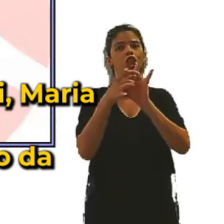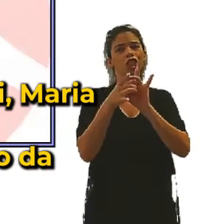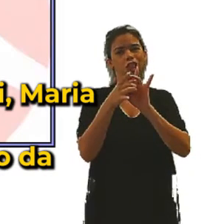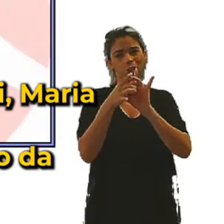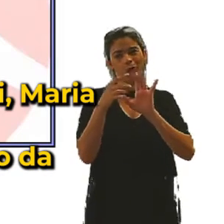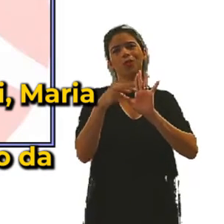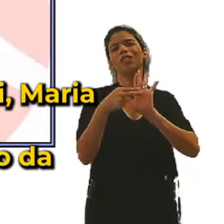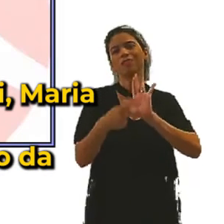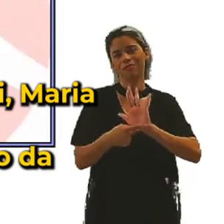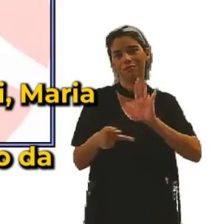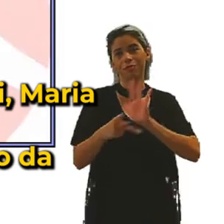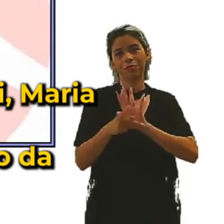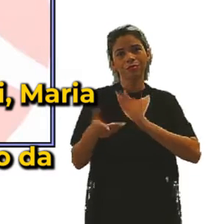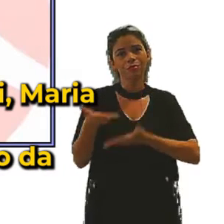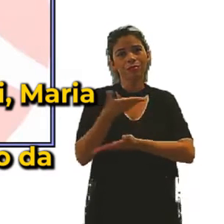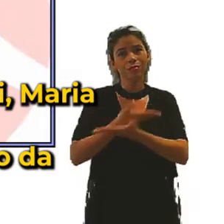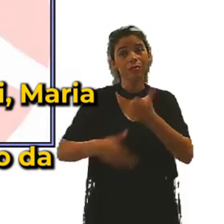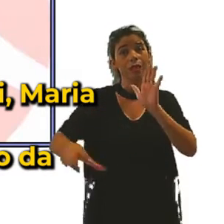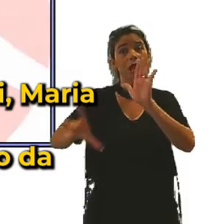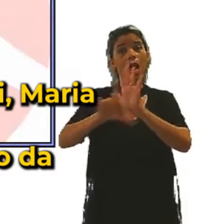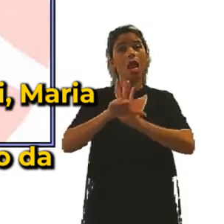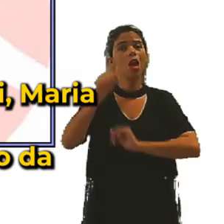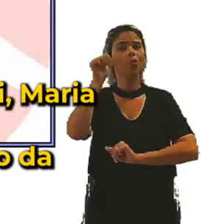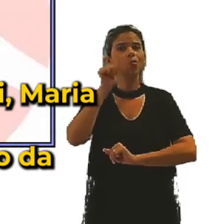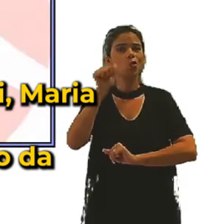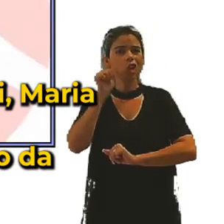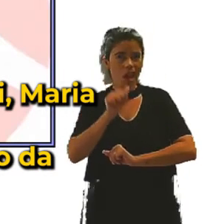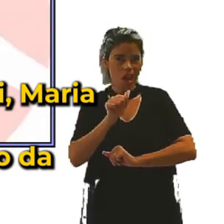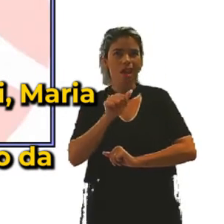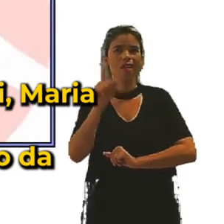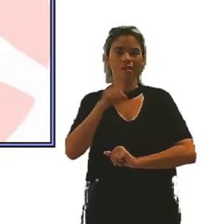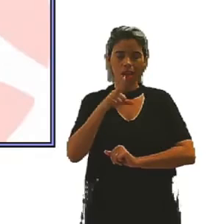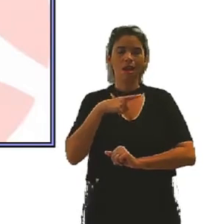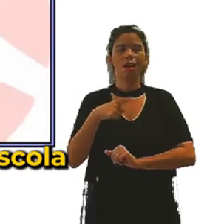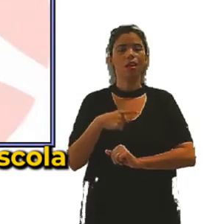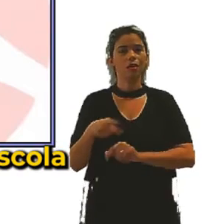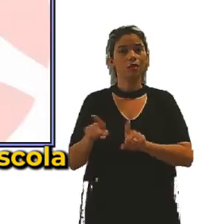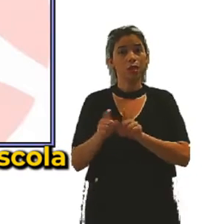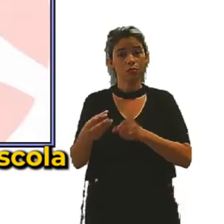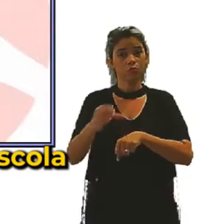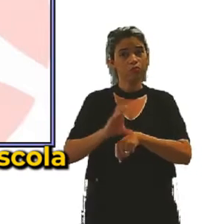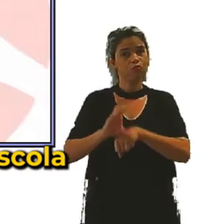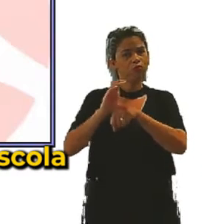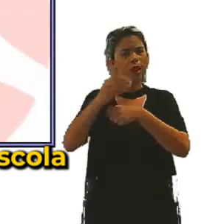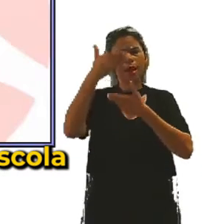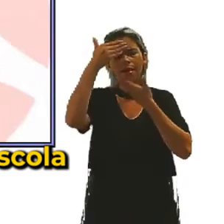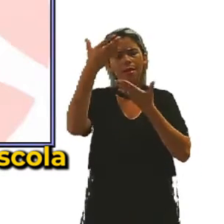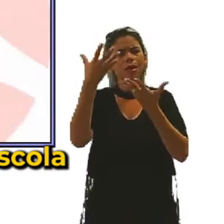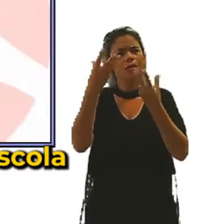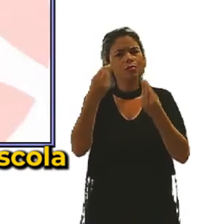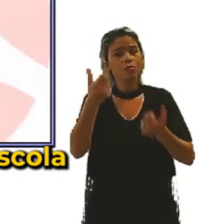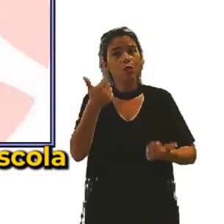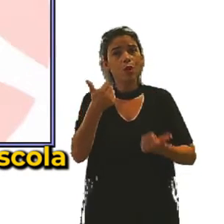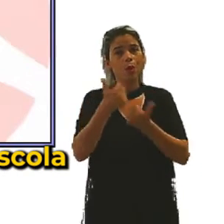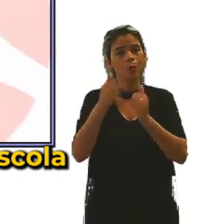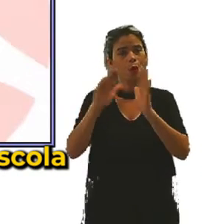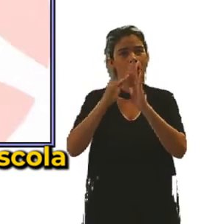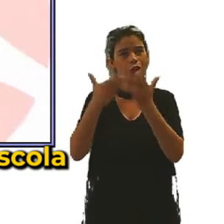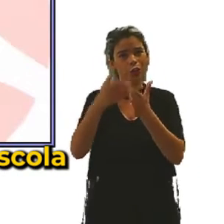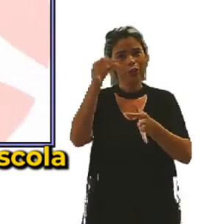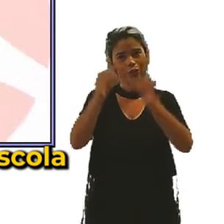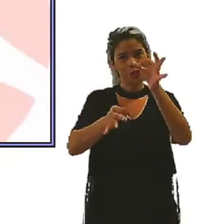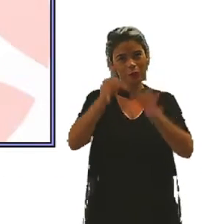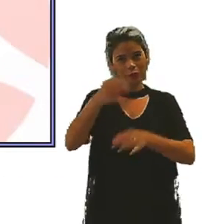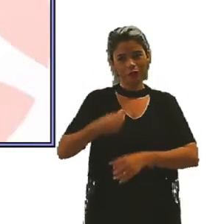sinergia para a efetividade da Lei Maria da Penha em nosso país. O Núcleo Judiciário da Mulher agradece sempre também o apoio da Escola Judiciária